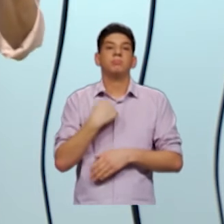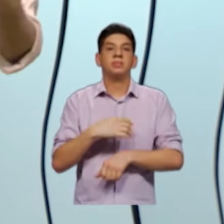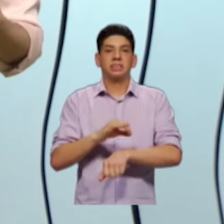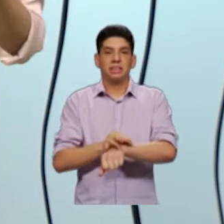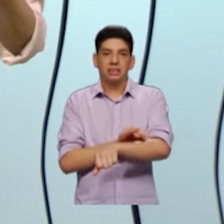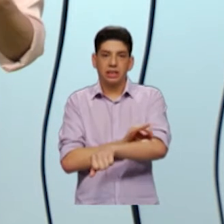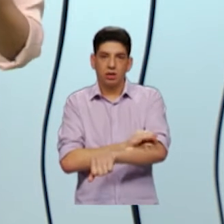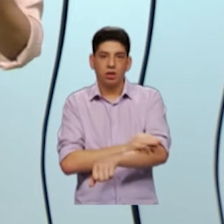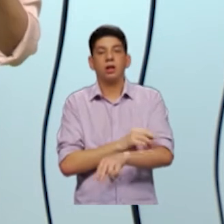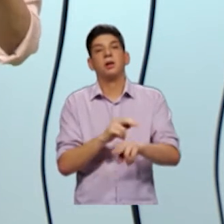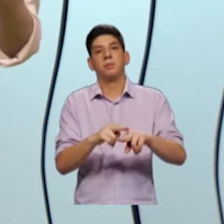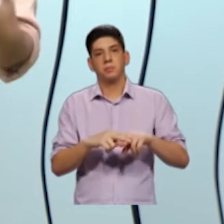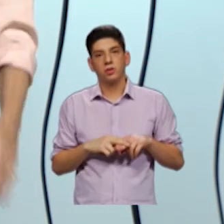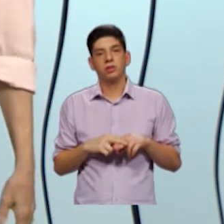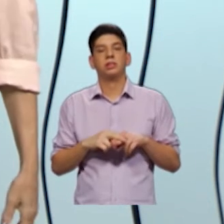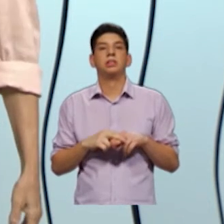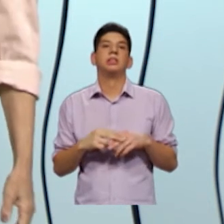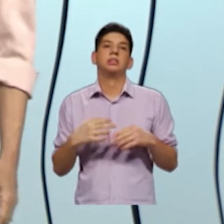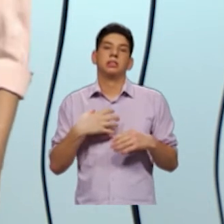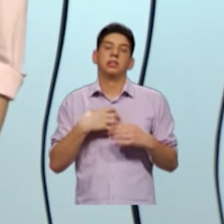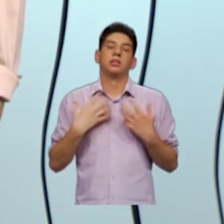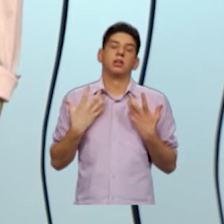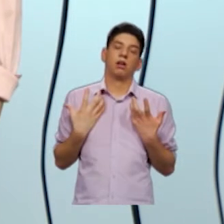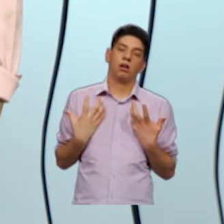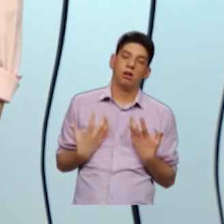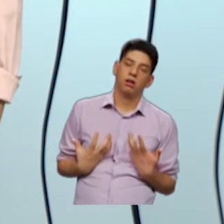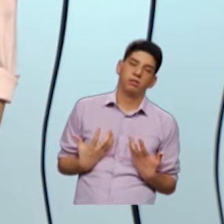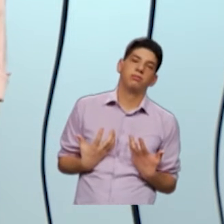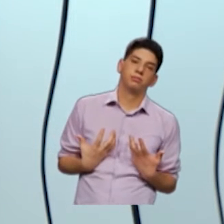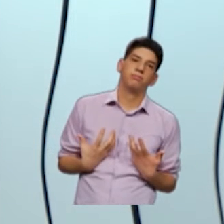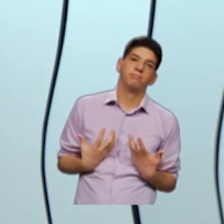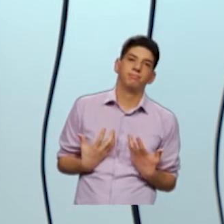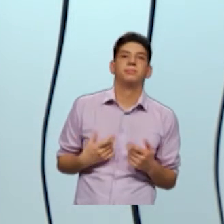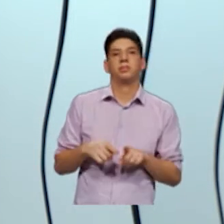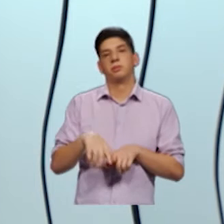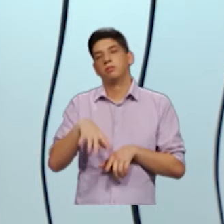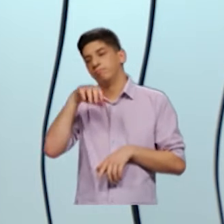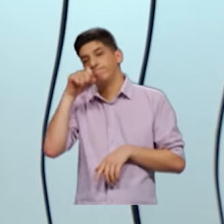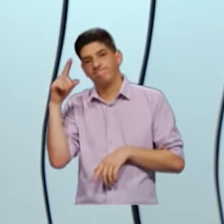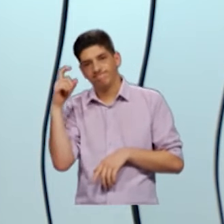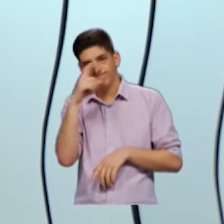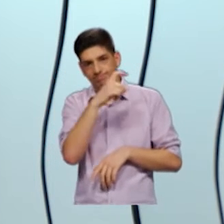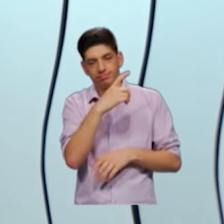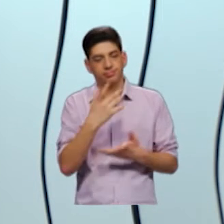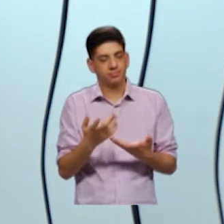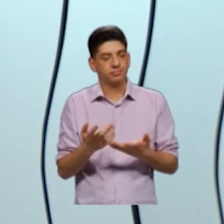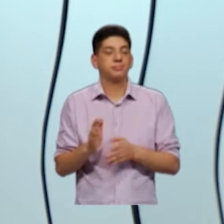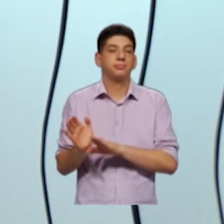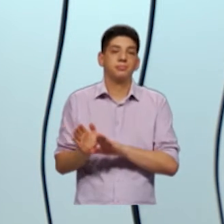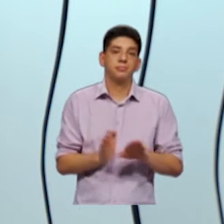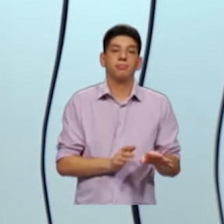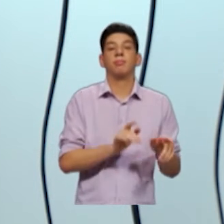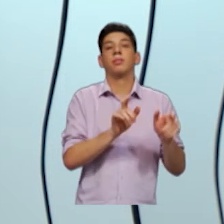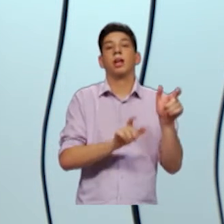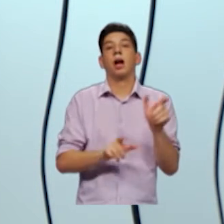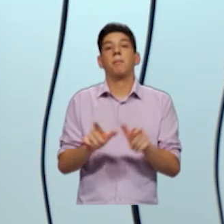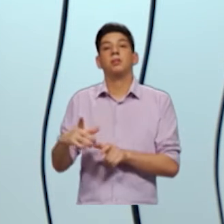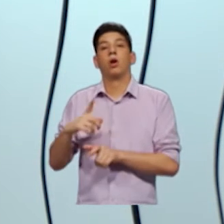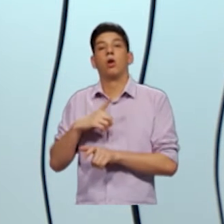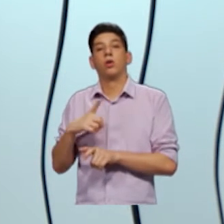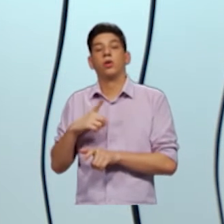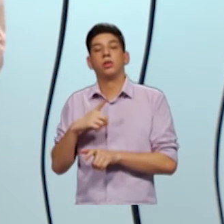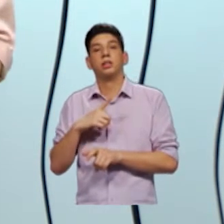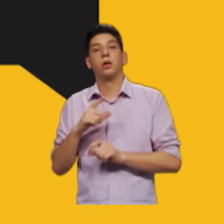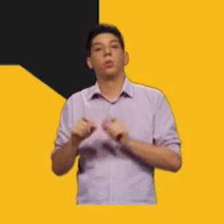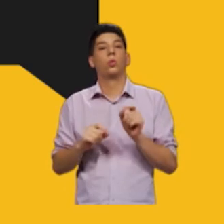fica com essa, né, fadiga aí respiratória. As pessoas, né, elas apresentam um quadro,